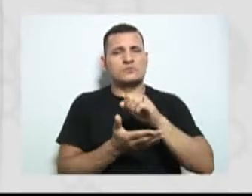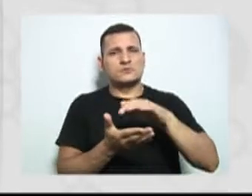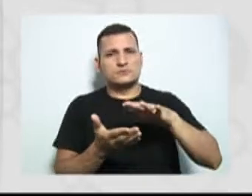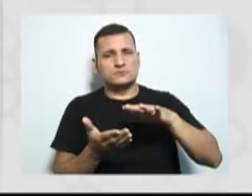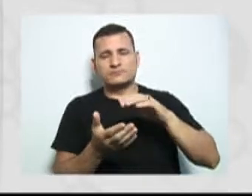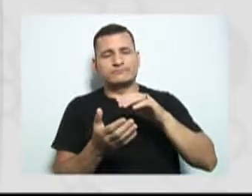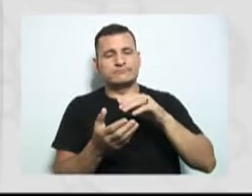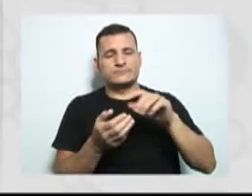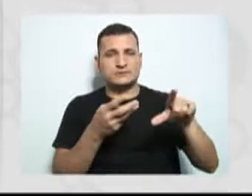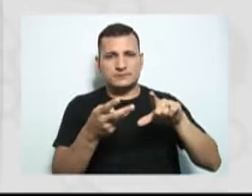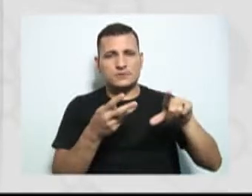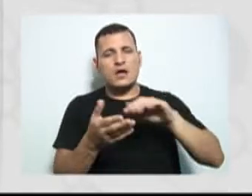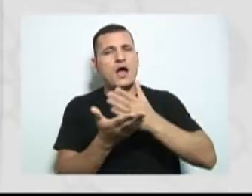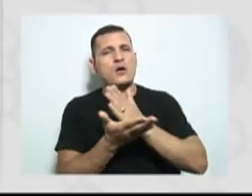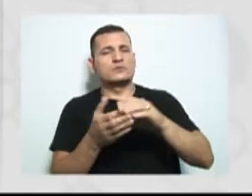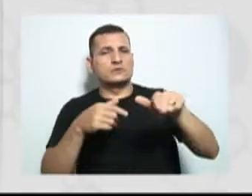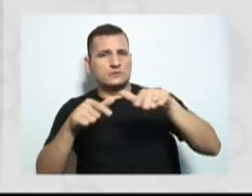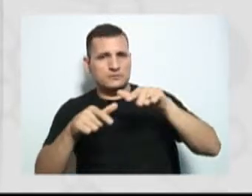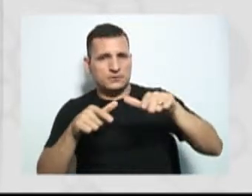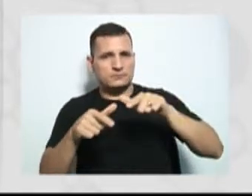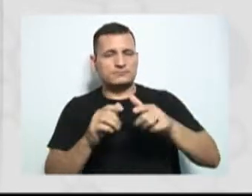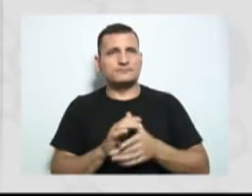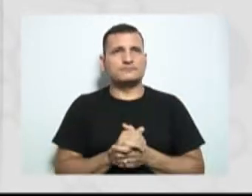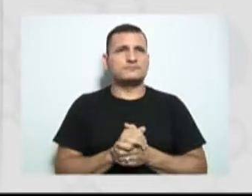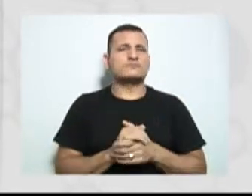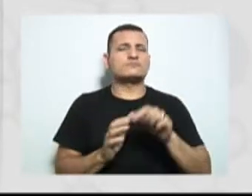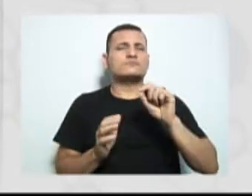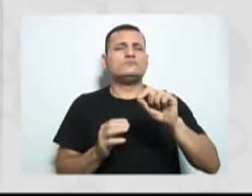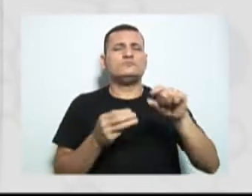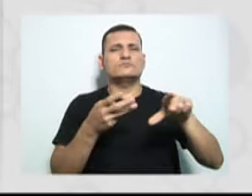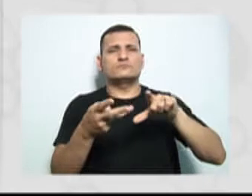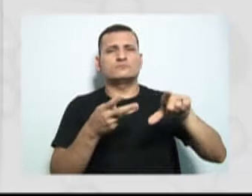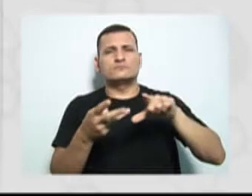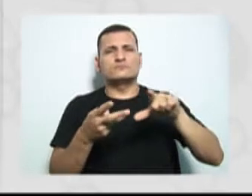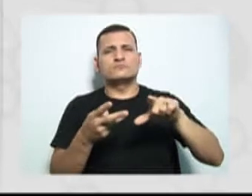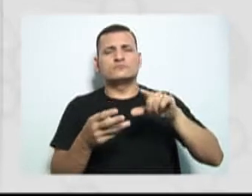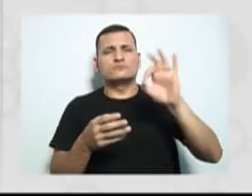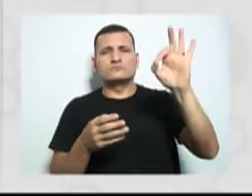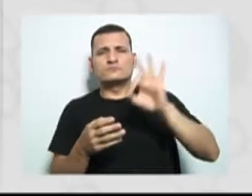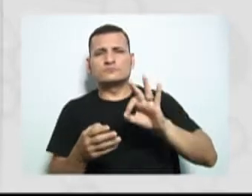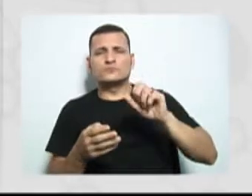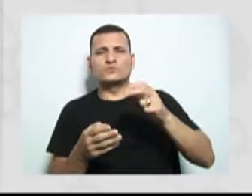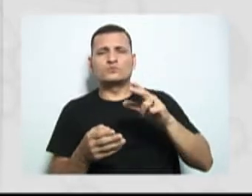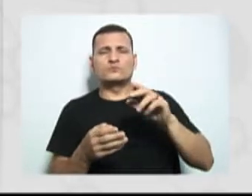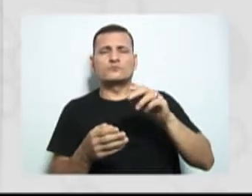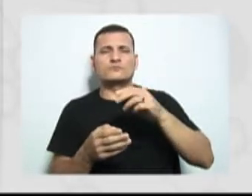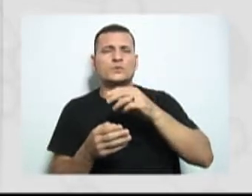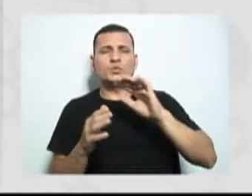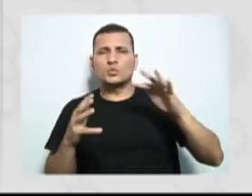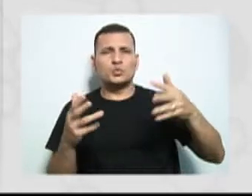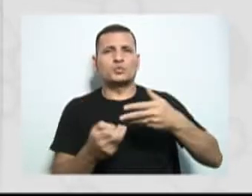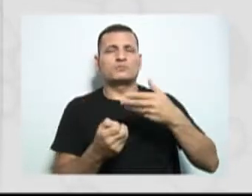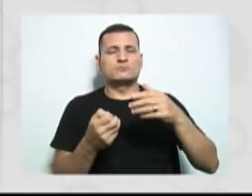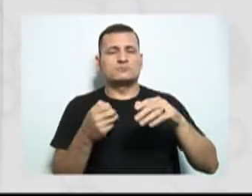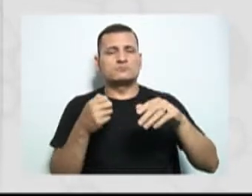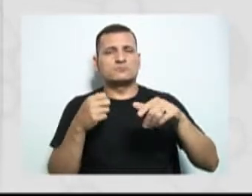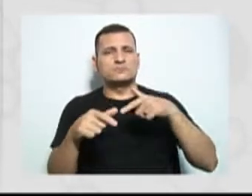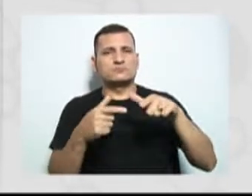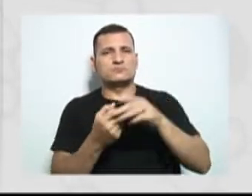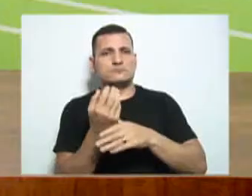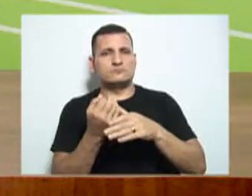produção. Professora Fernanda, o que seria essa questão de terceirização parcial ou total de algumas atividades de produção? Bom,